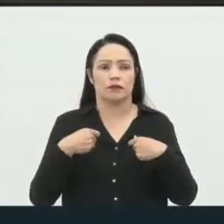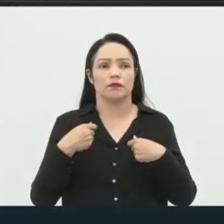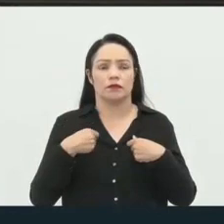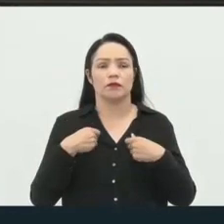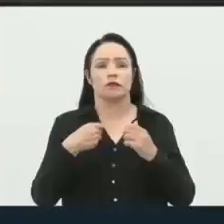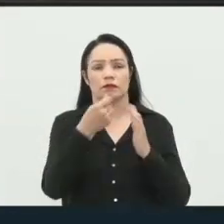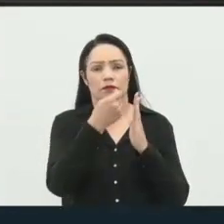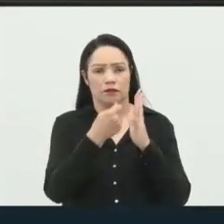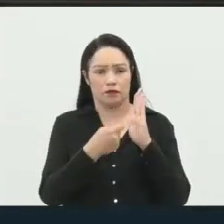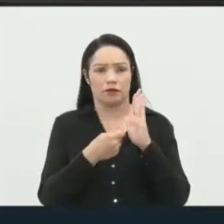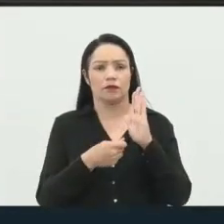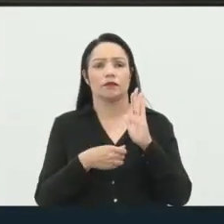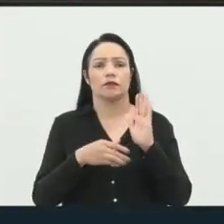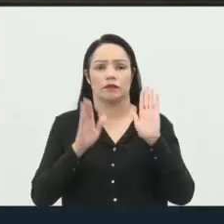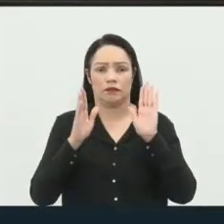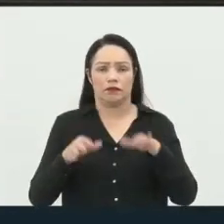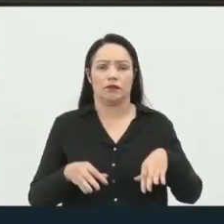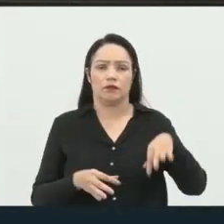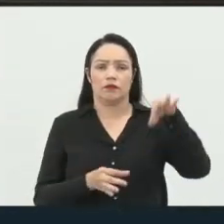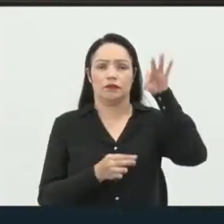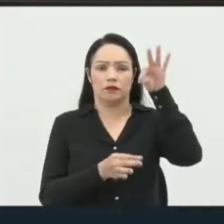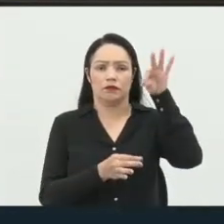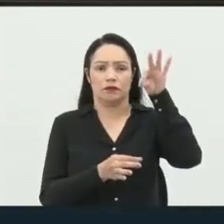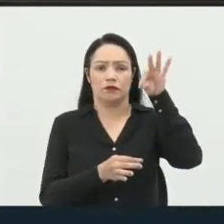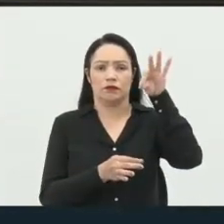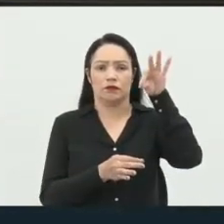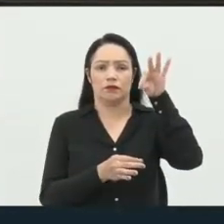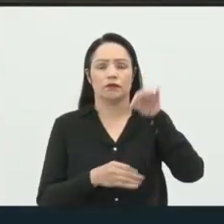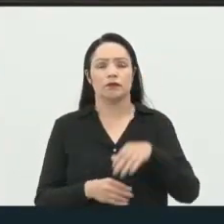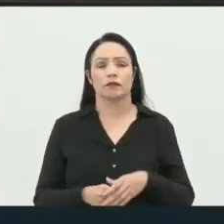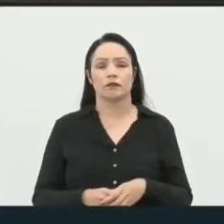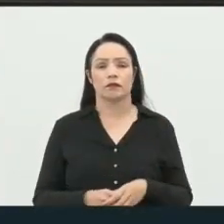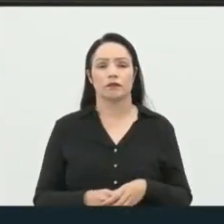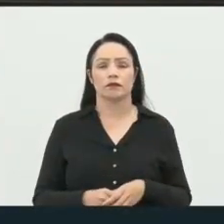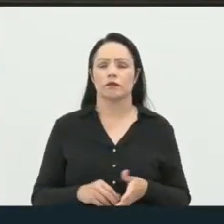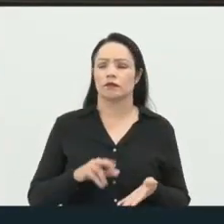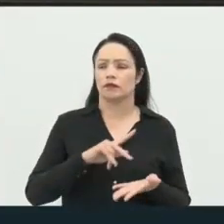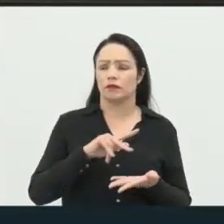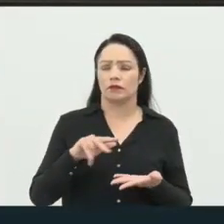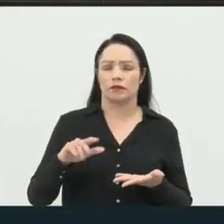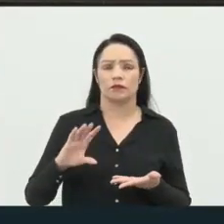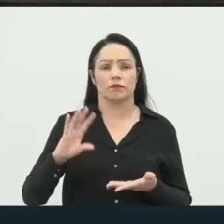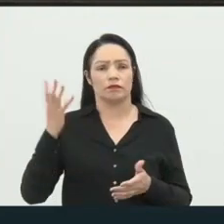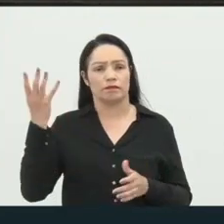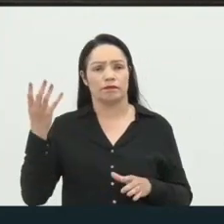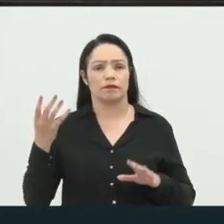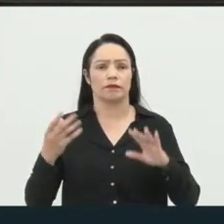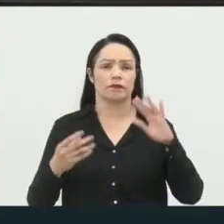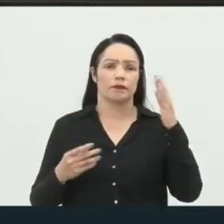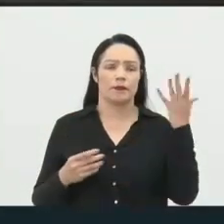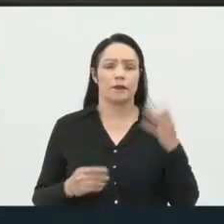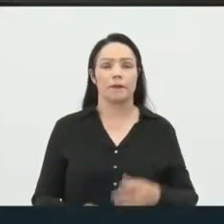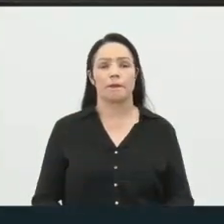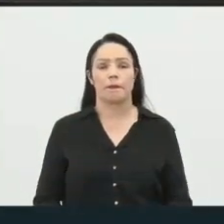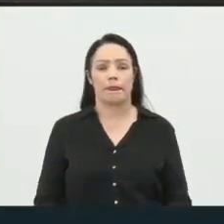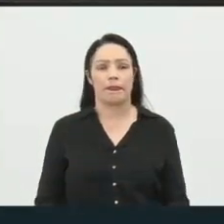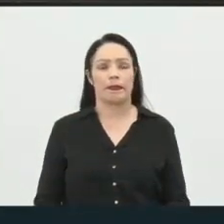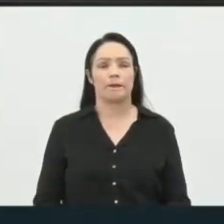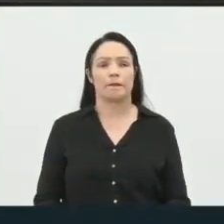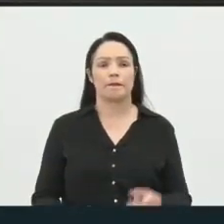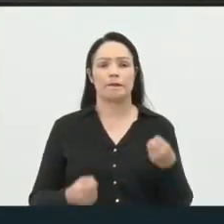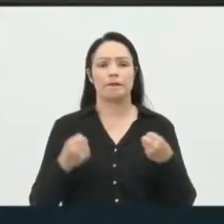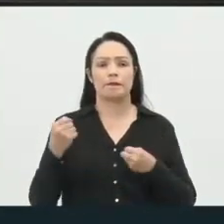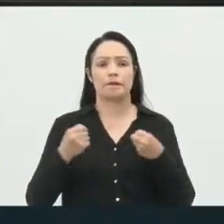aqui e ali tem causado Vários acidentes então um carro